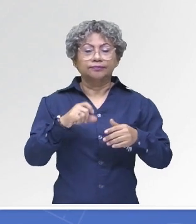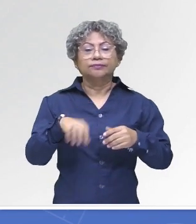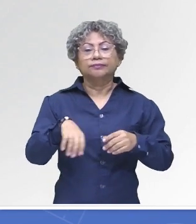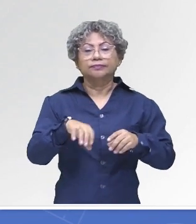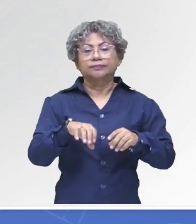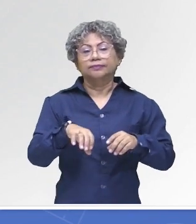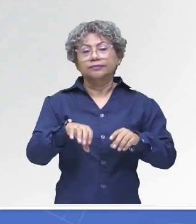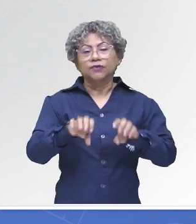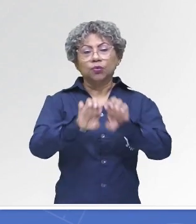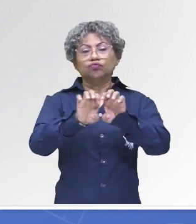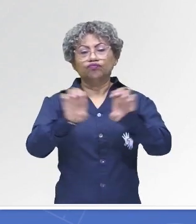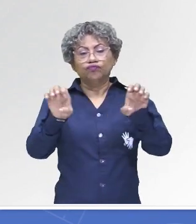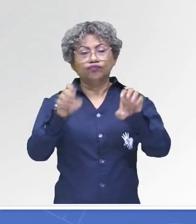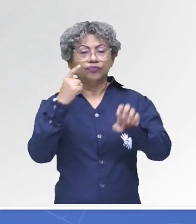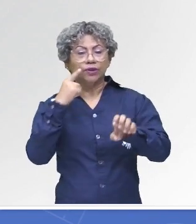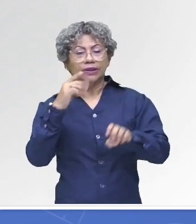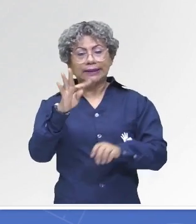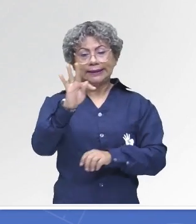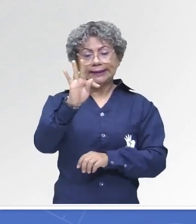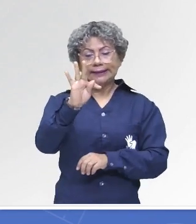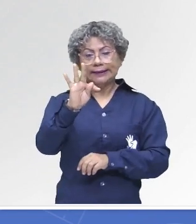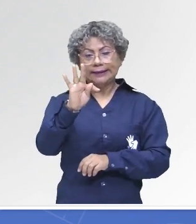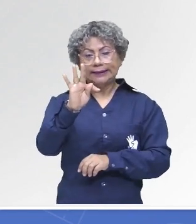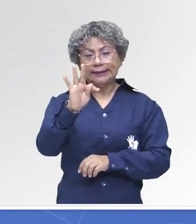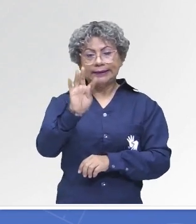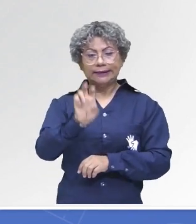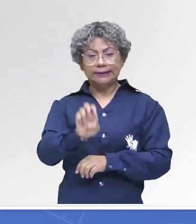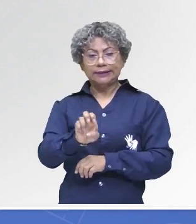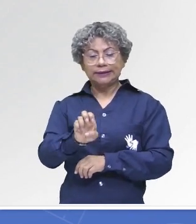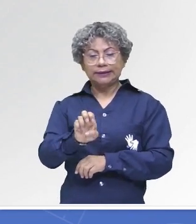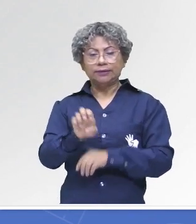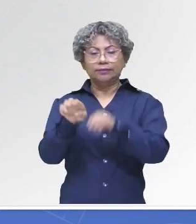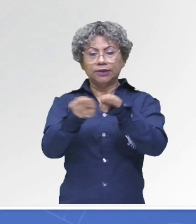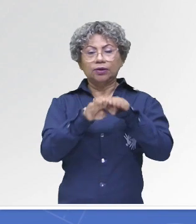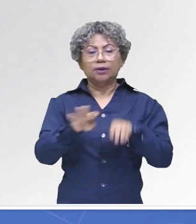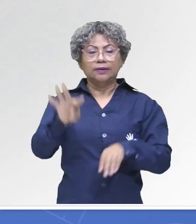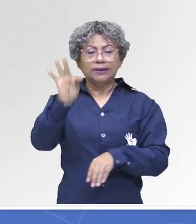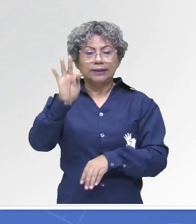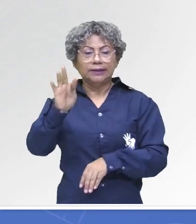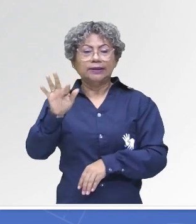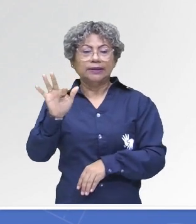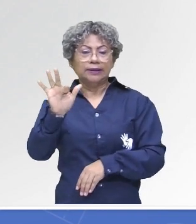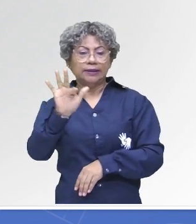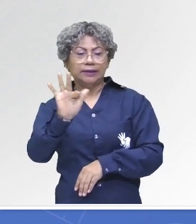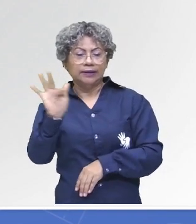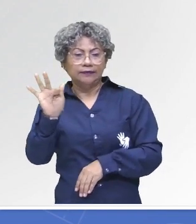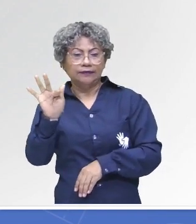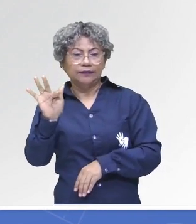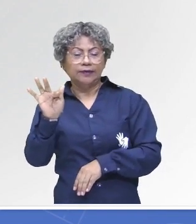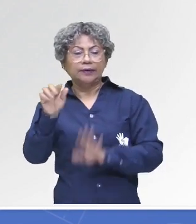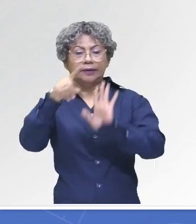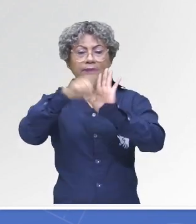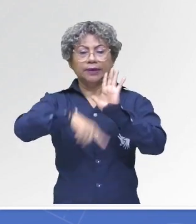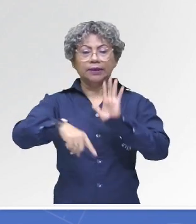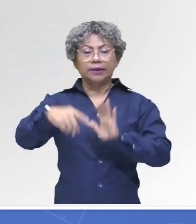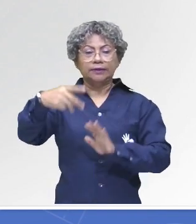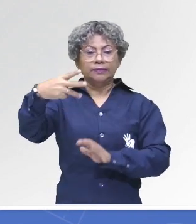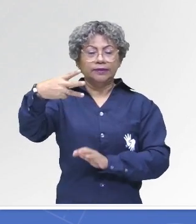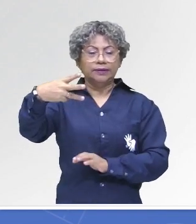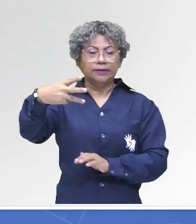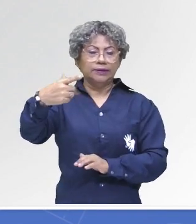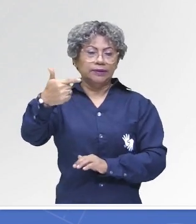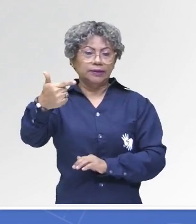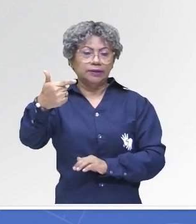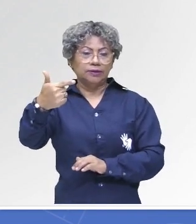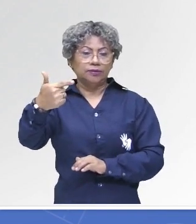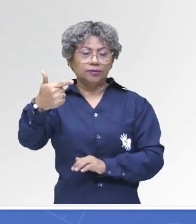é igual a Tf menos 32 sobre 9. Tc é a temperatura na escala Celsius. Tc,